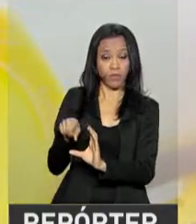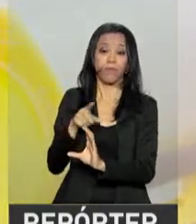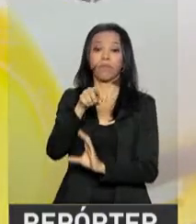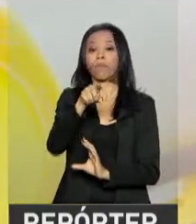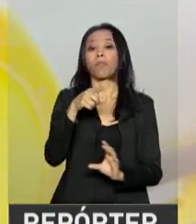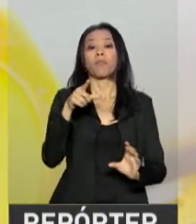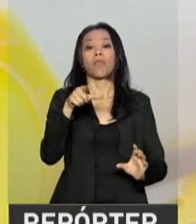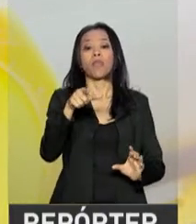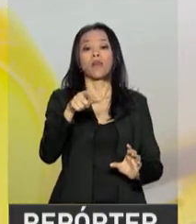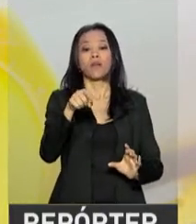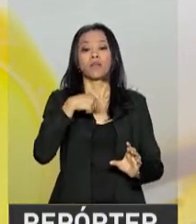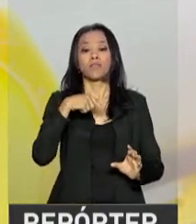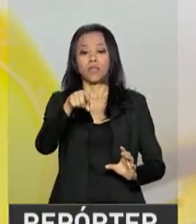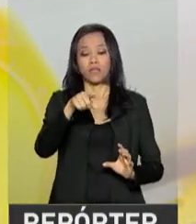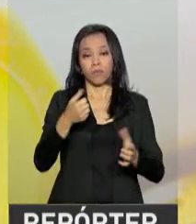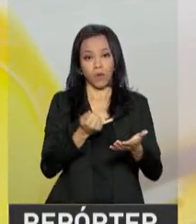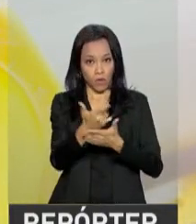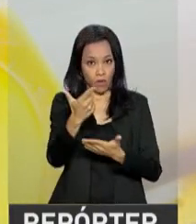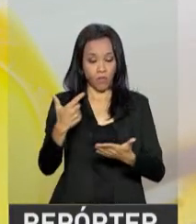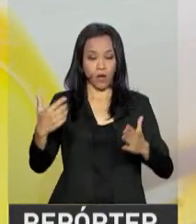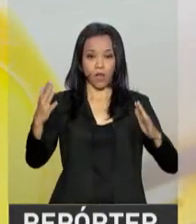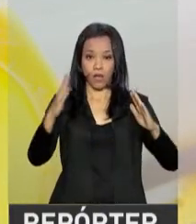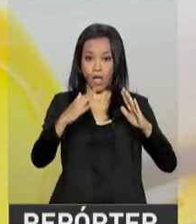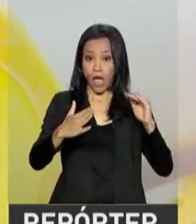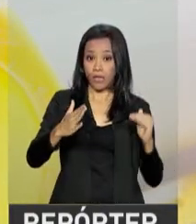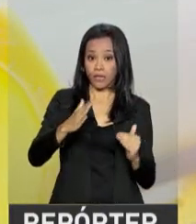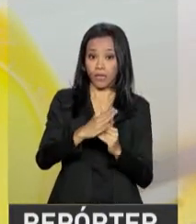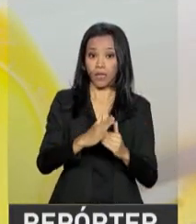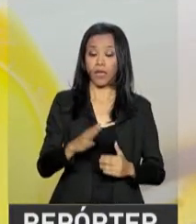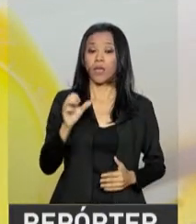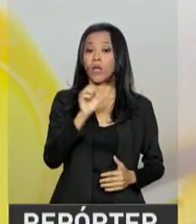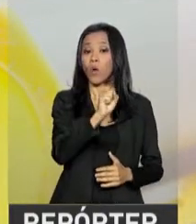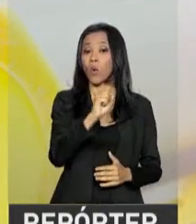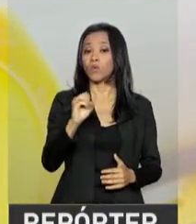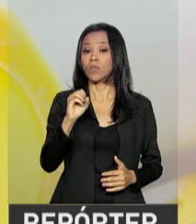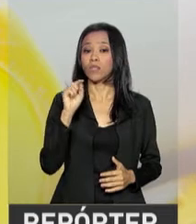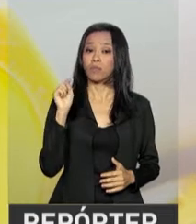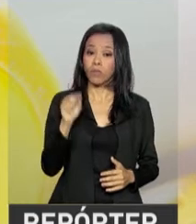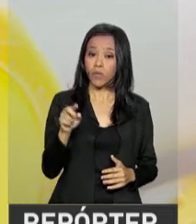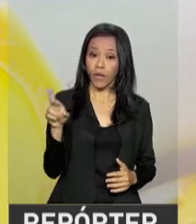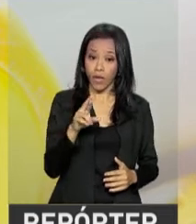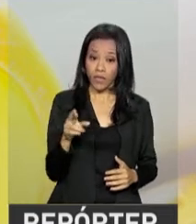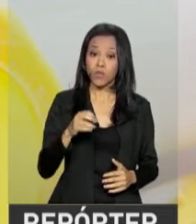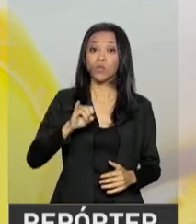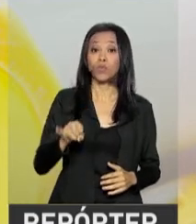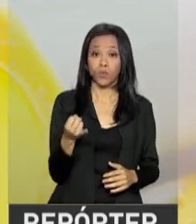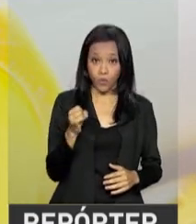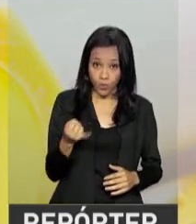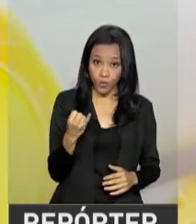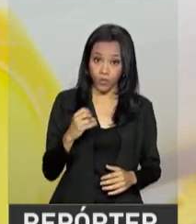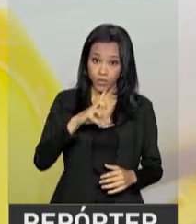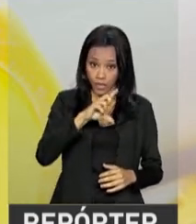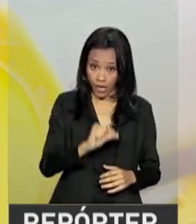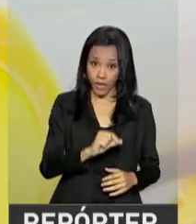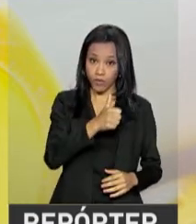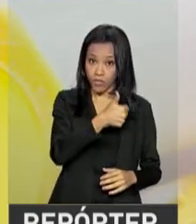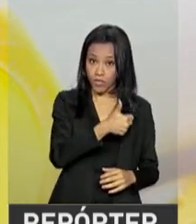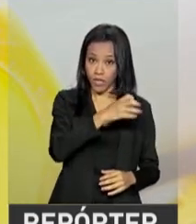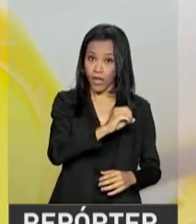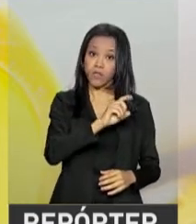habitacional para compra de imóveis de até 800 mil reais a taxa mínima de juros caiu de